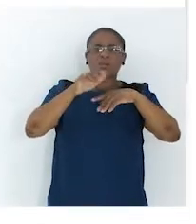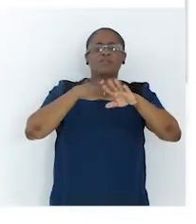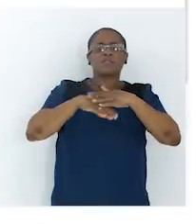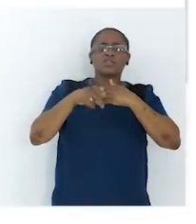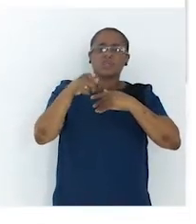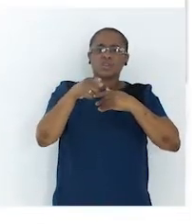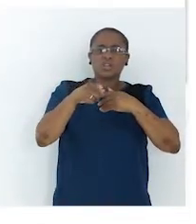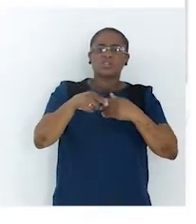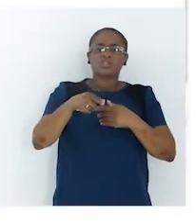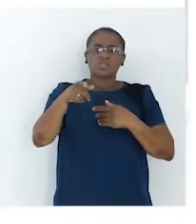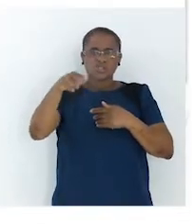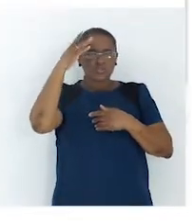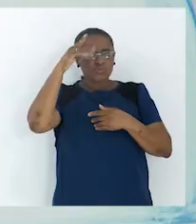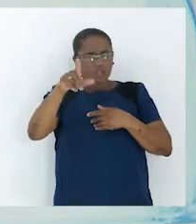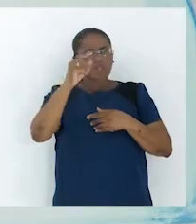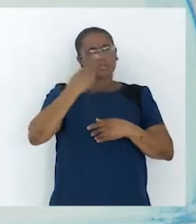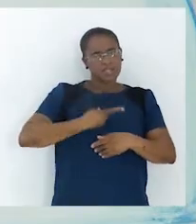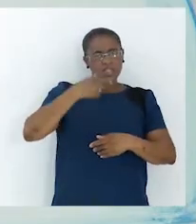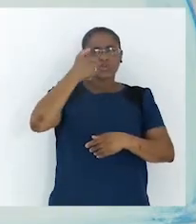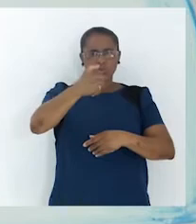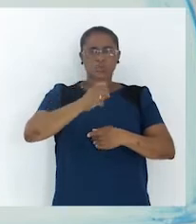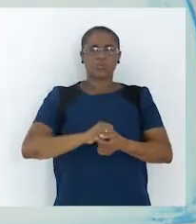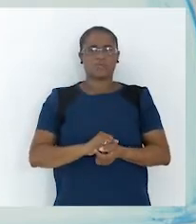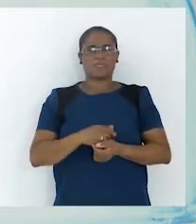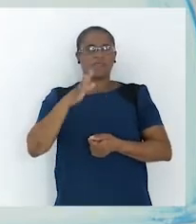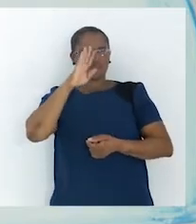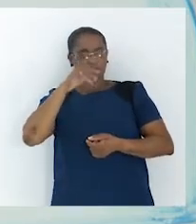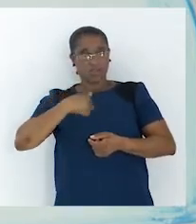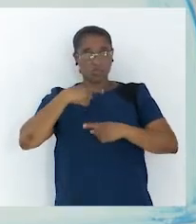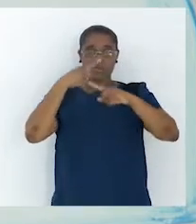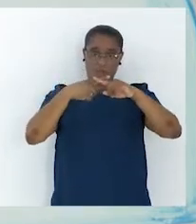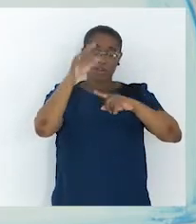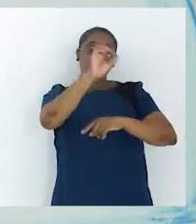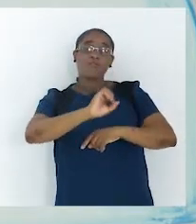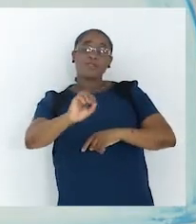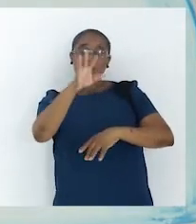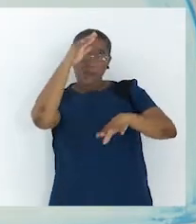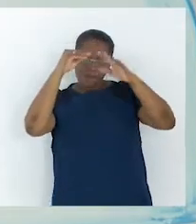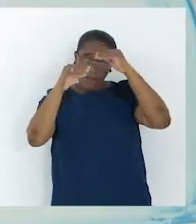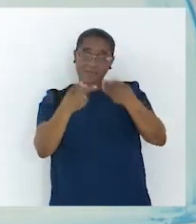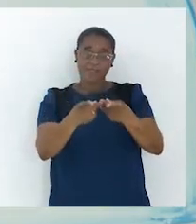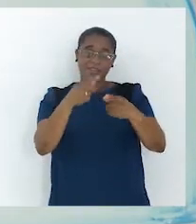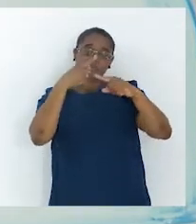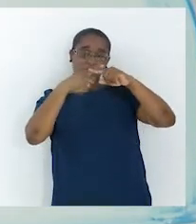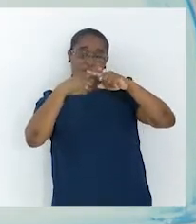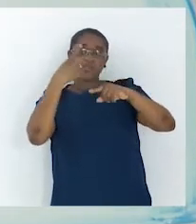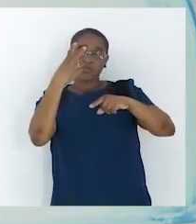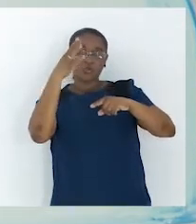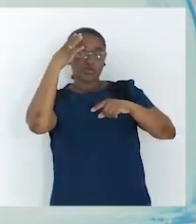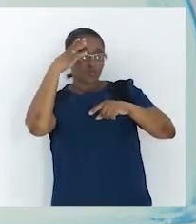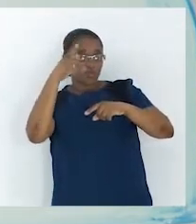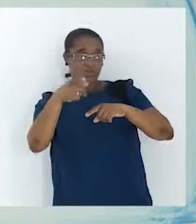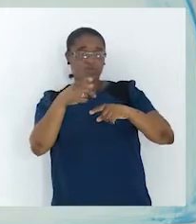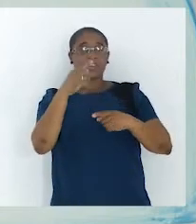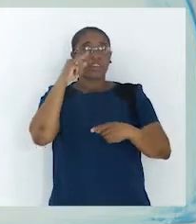com que esses clientes na mensagem assim se eu vou multiplicar que vocês aprenderam que multiplicar dois radicais